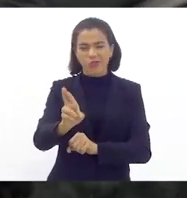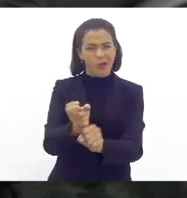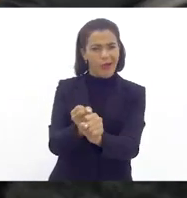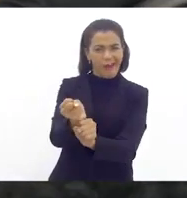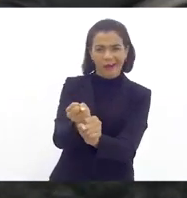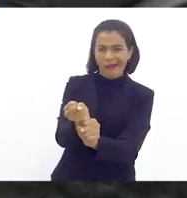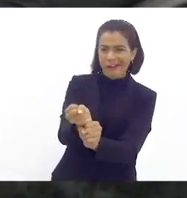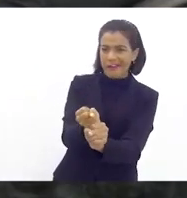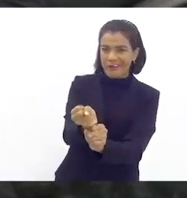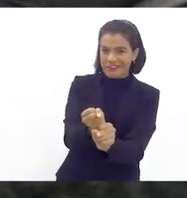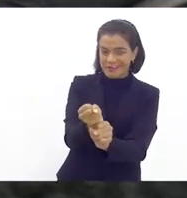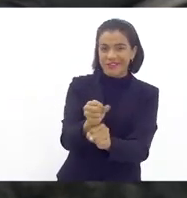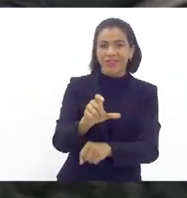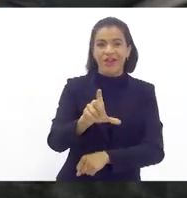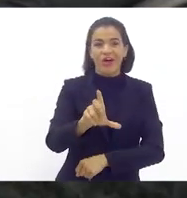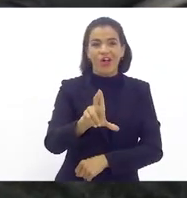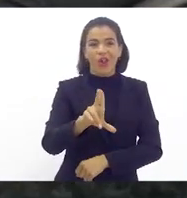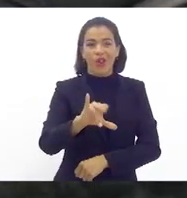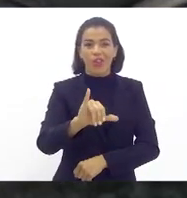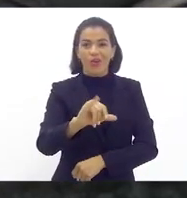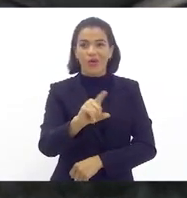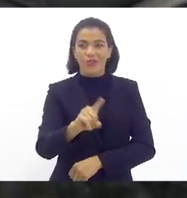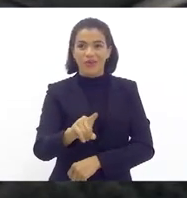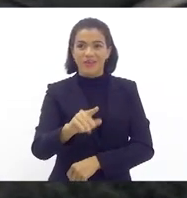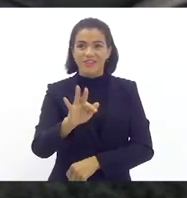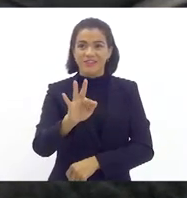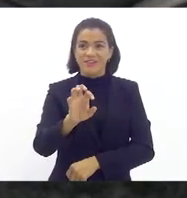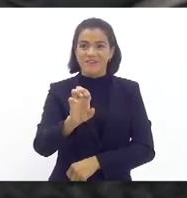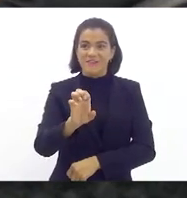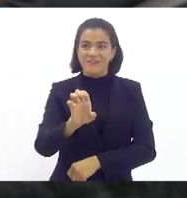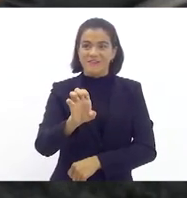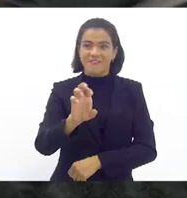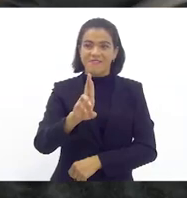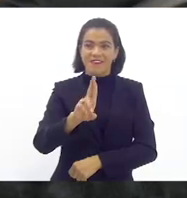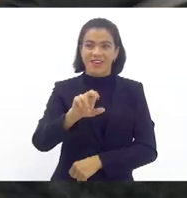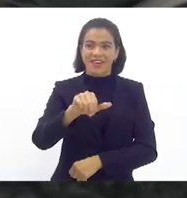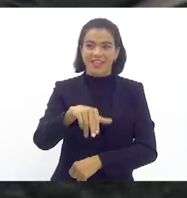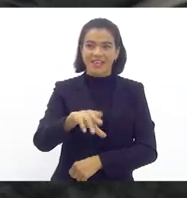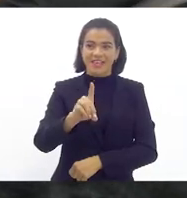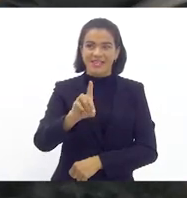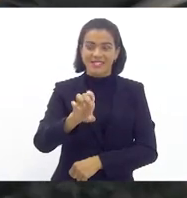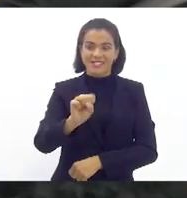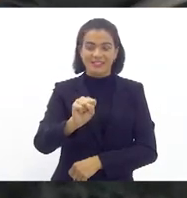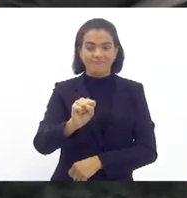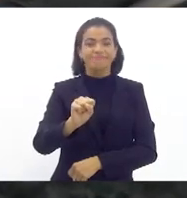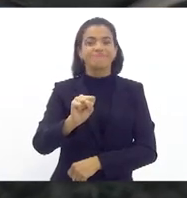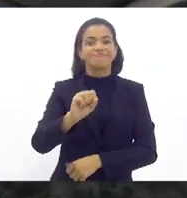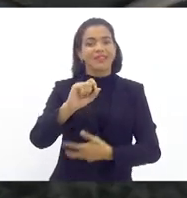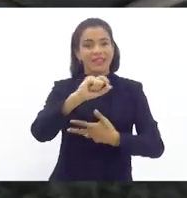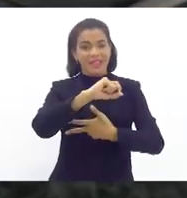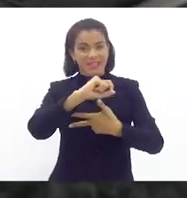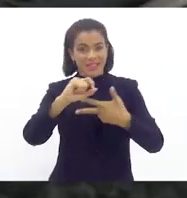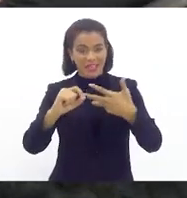anos, Luiz Fernandes, da Rural, pesquisador importante sobre a questão racial.